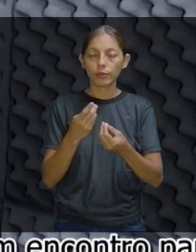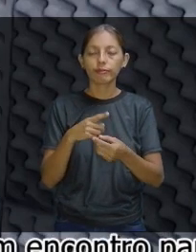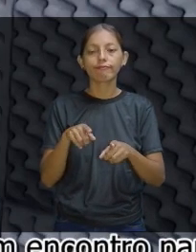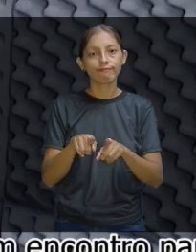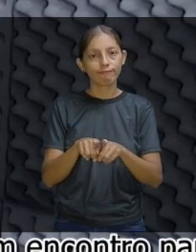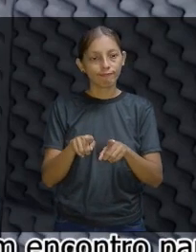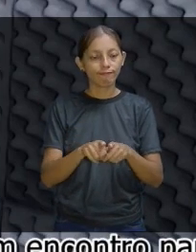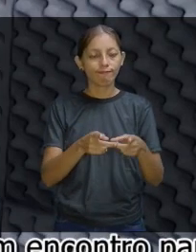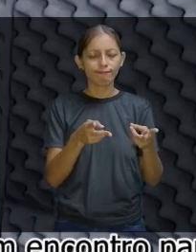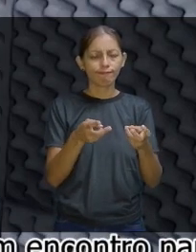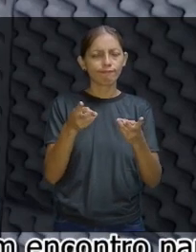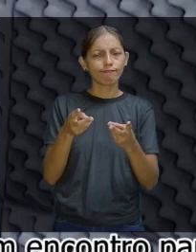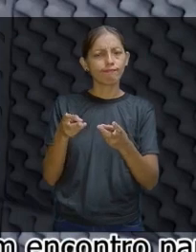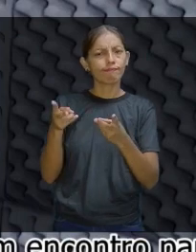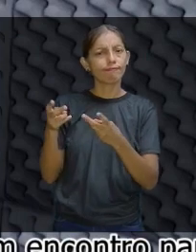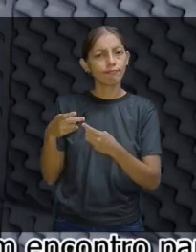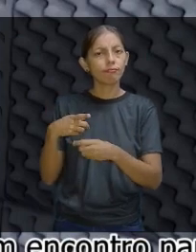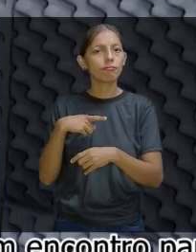conferência, nós também